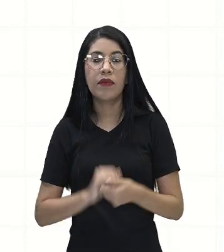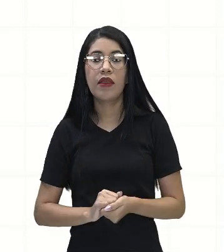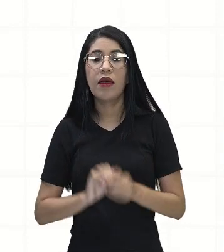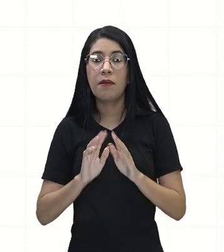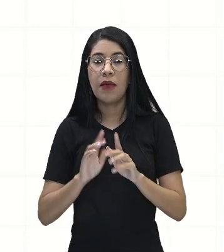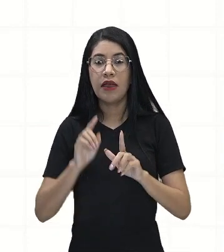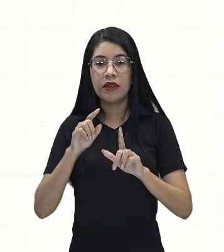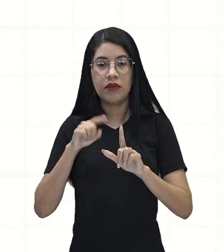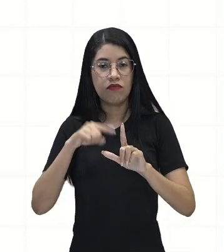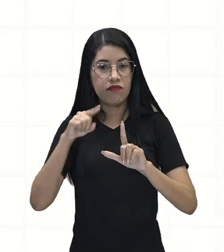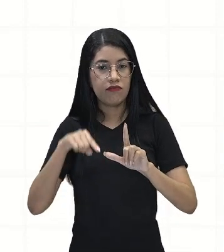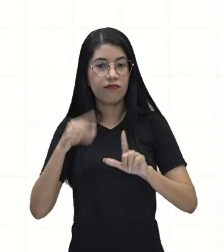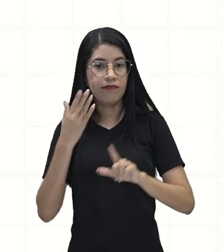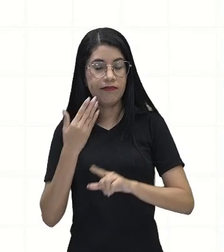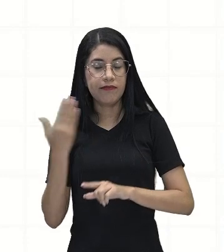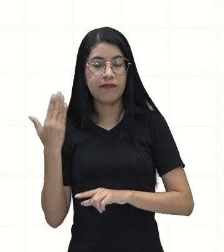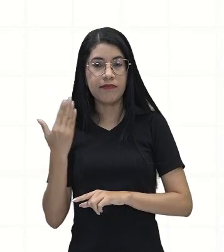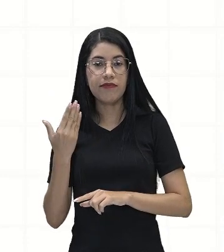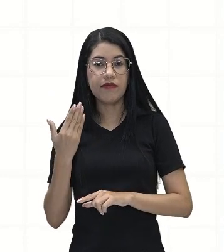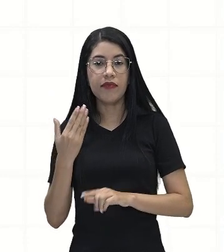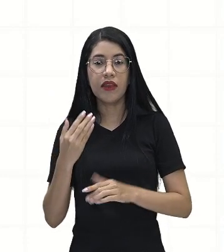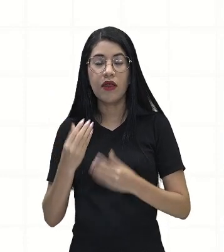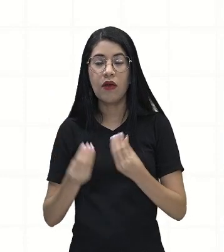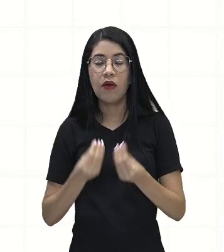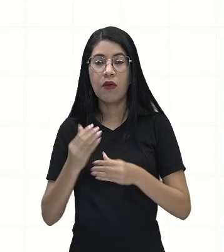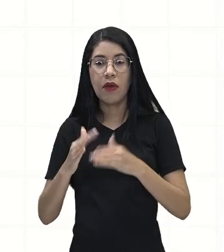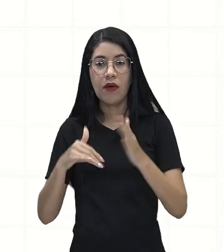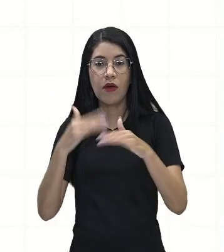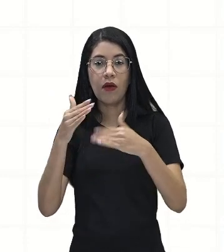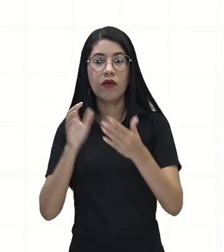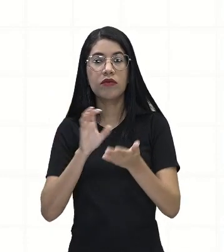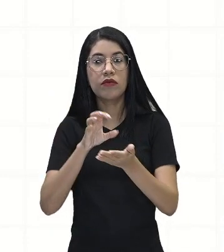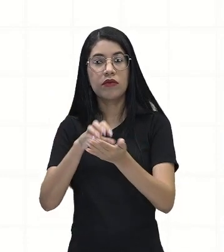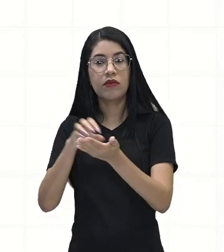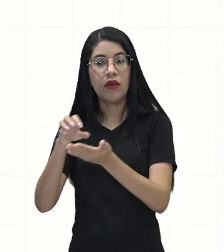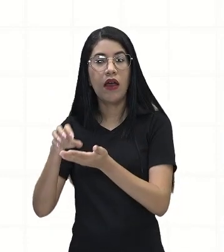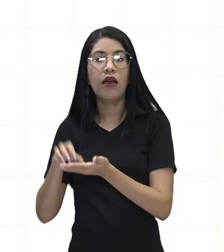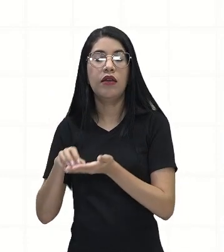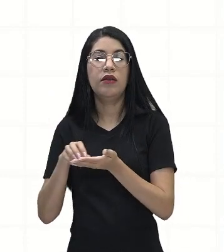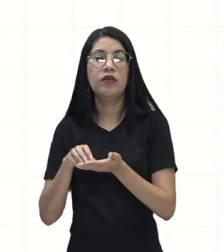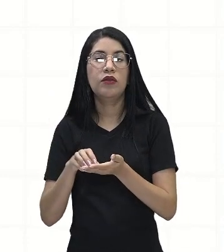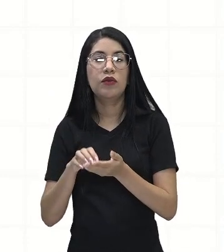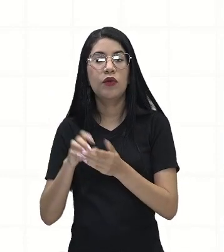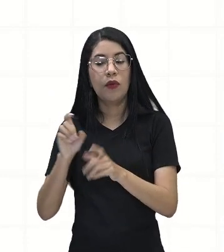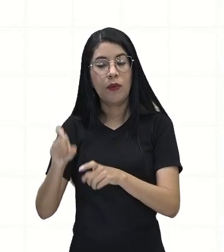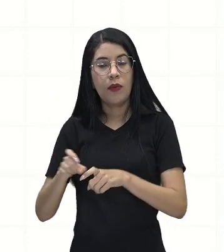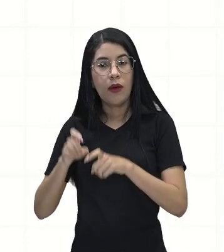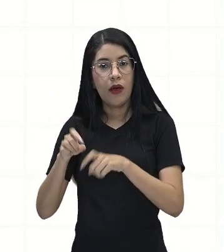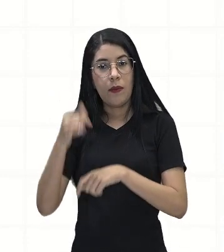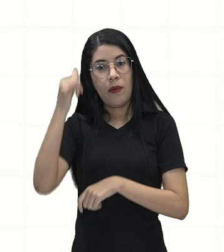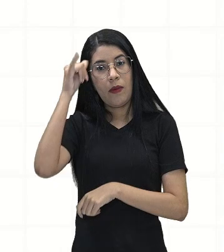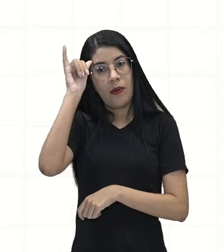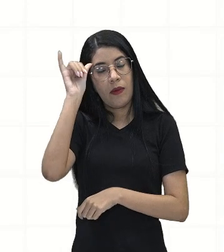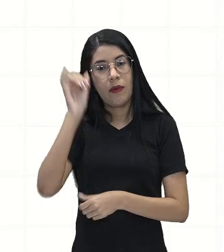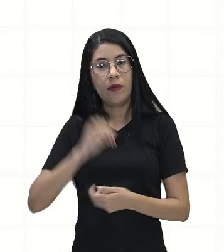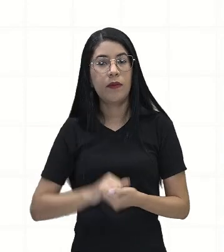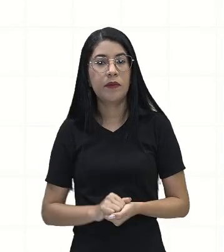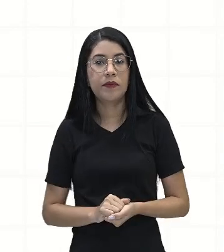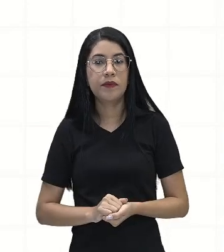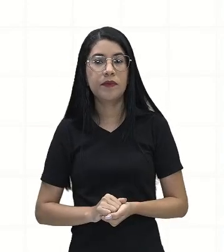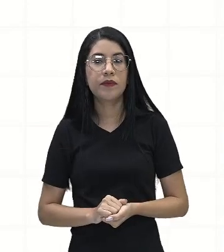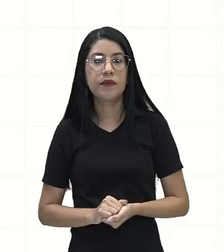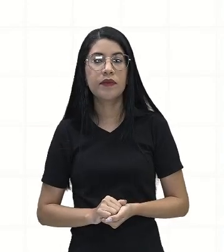na tela, que mostra a evolução dos estabelecimentos agropecuários ocupadas